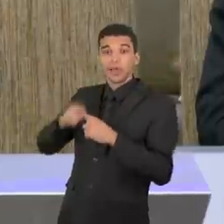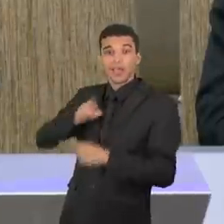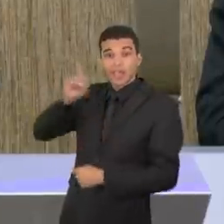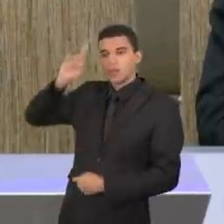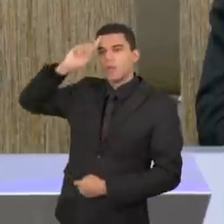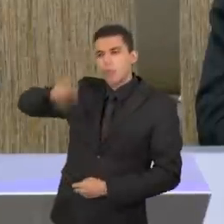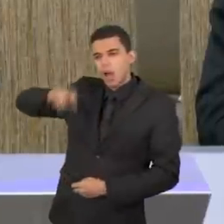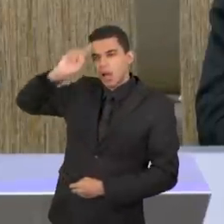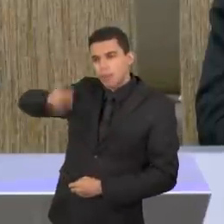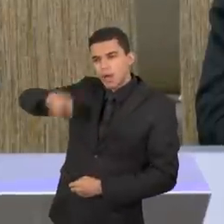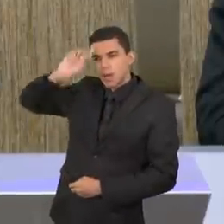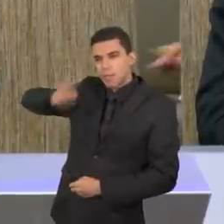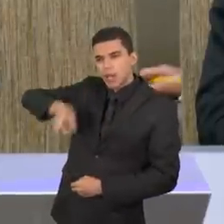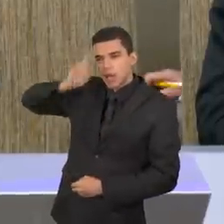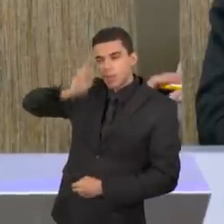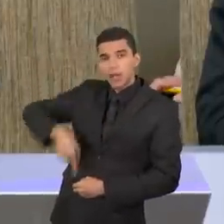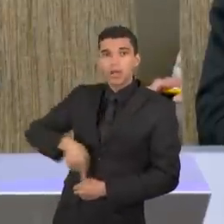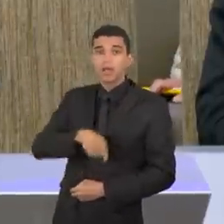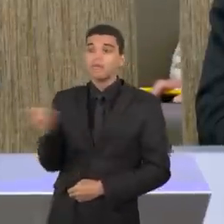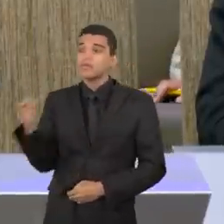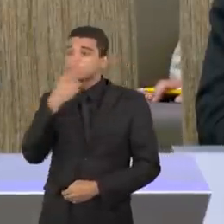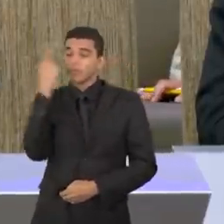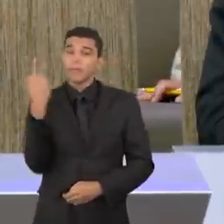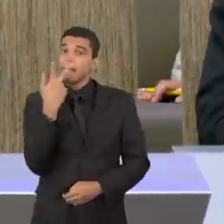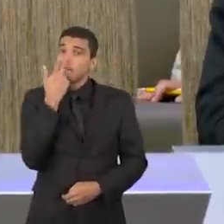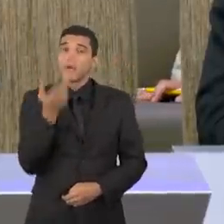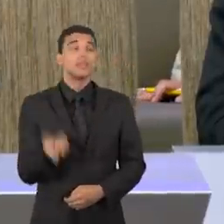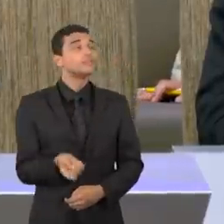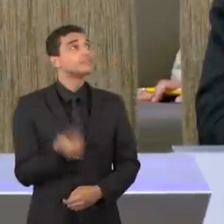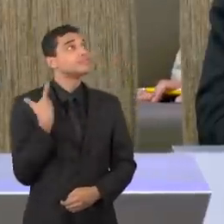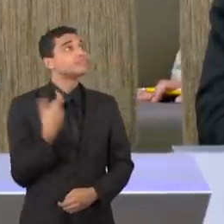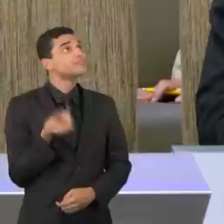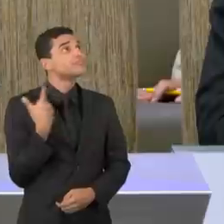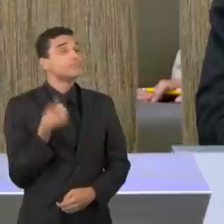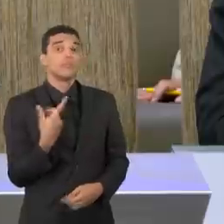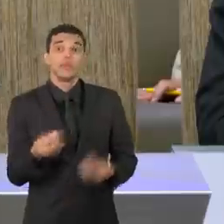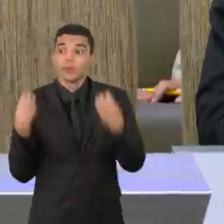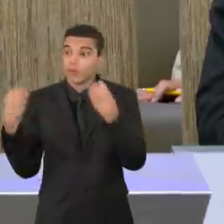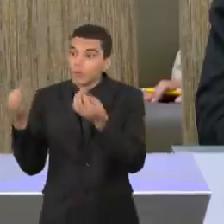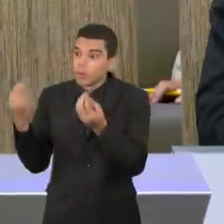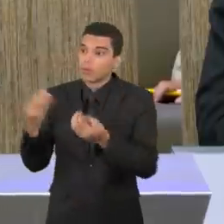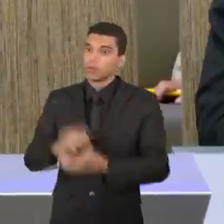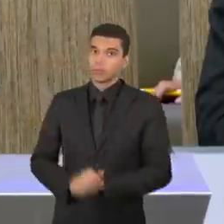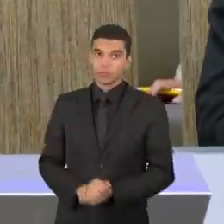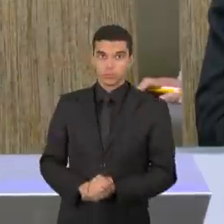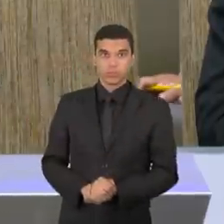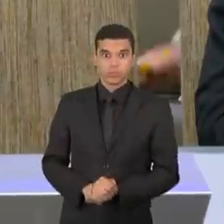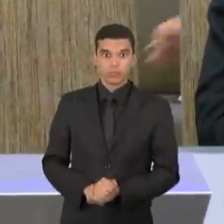sagrados. E quando a gente observa aqui a palavra do Senhor, um